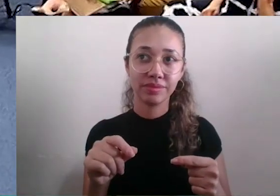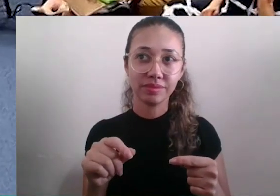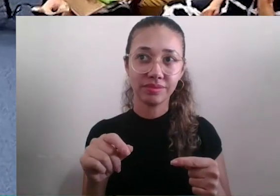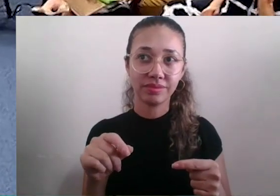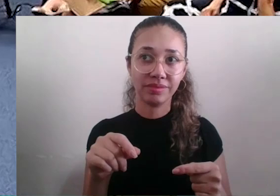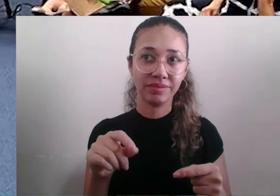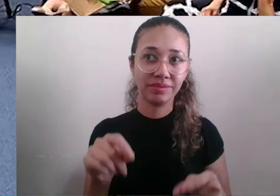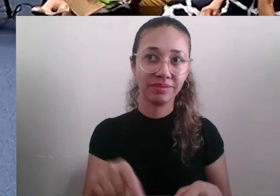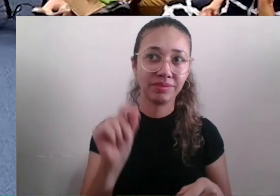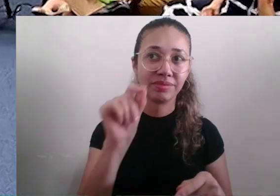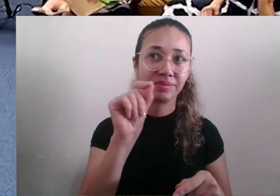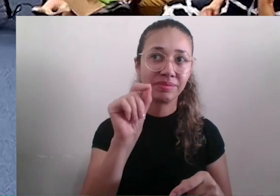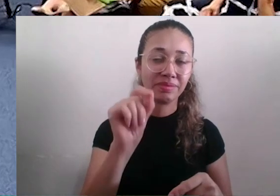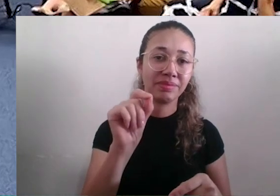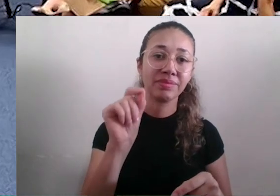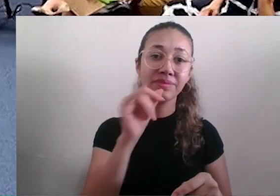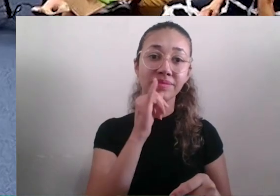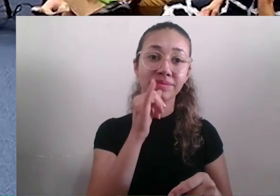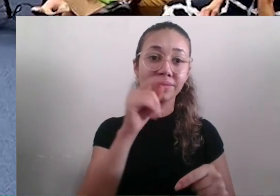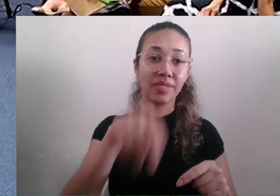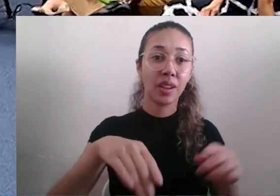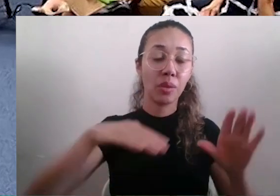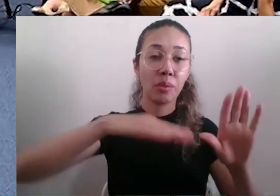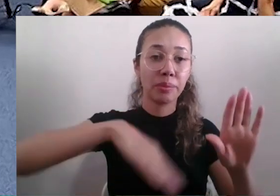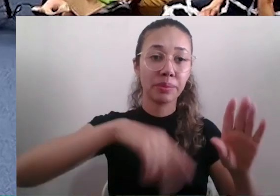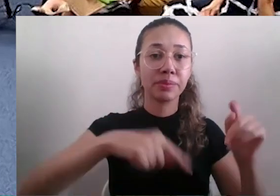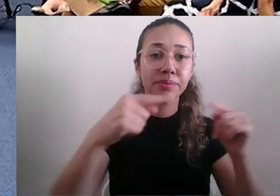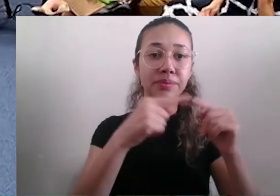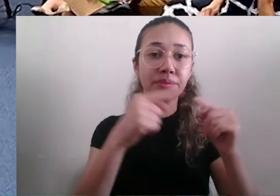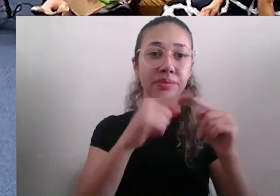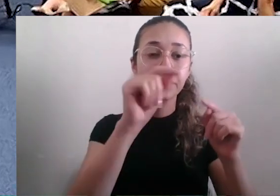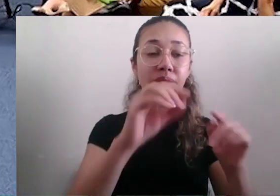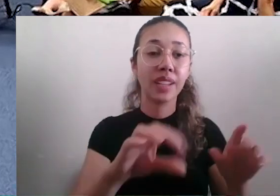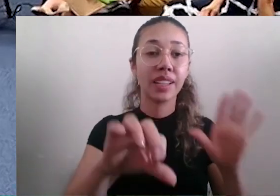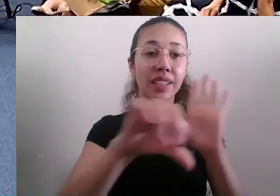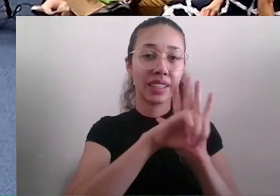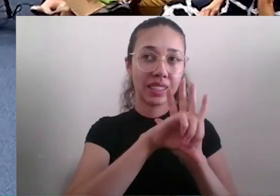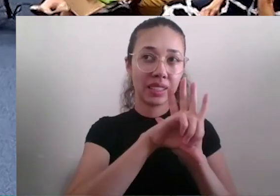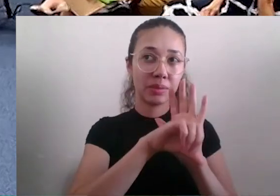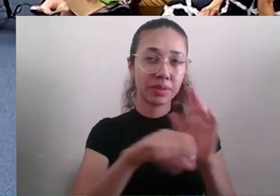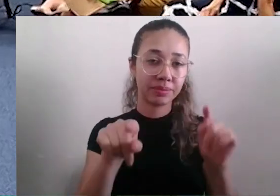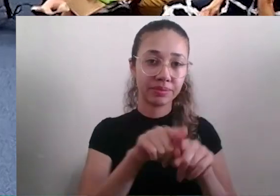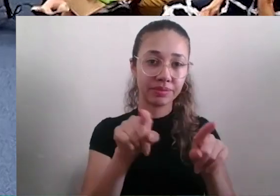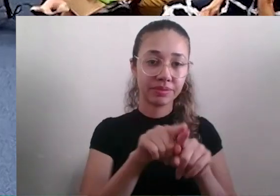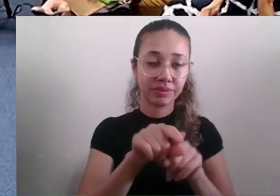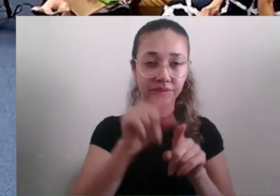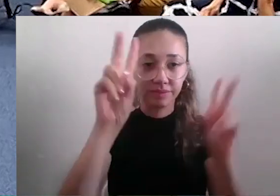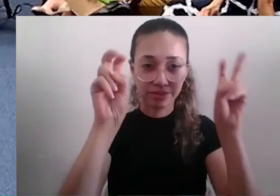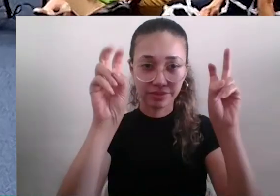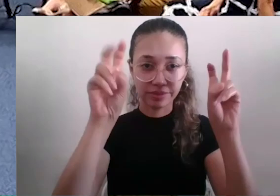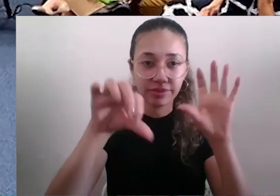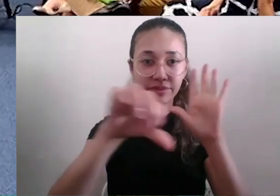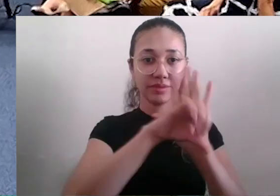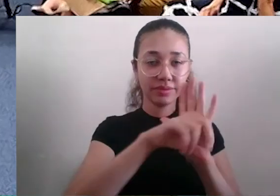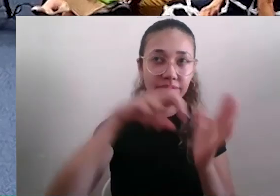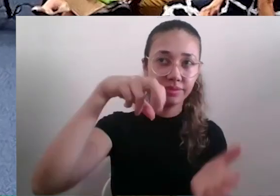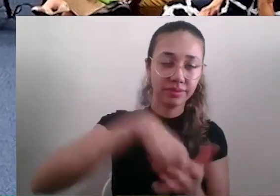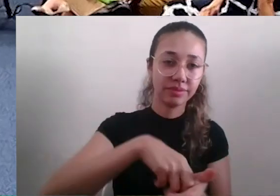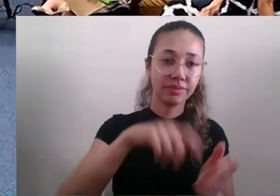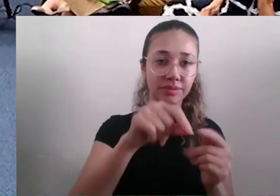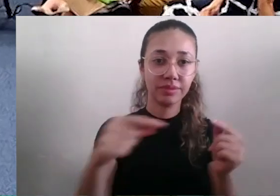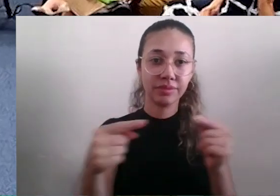exemplo não é sobre o crime eh como a assim como o crime castigo também não é sobre a